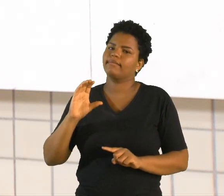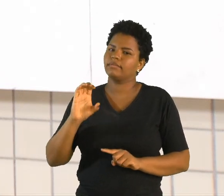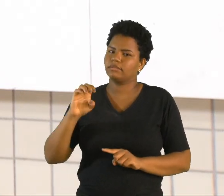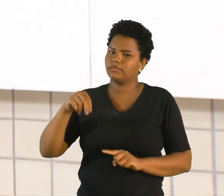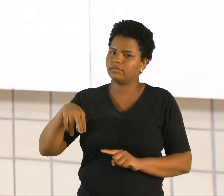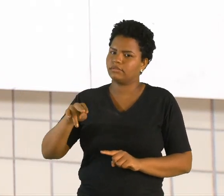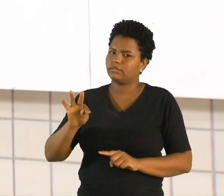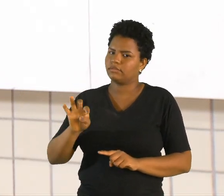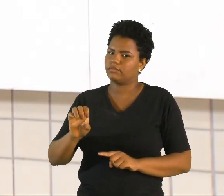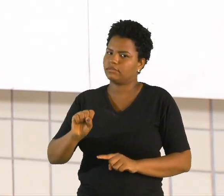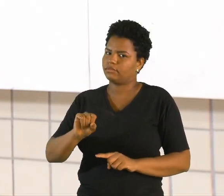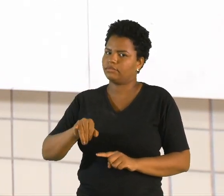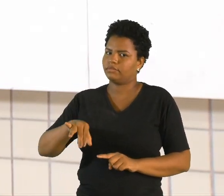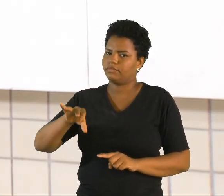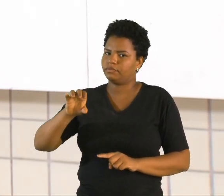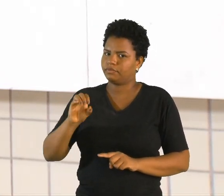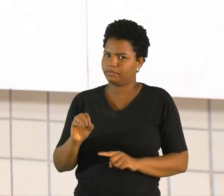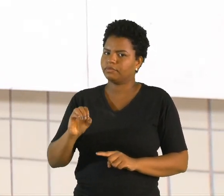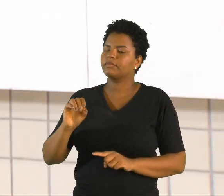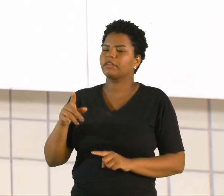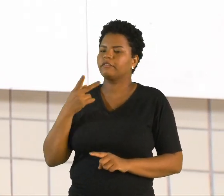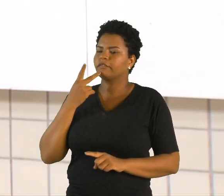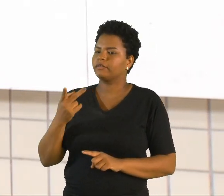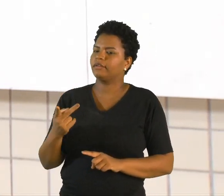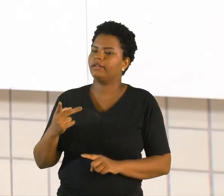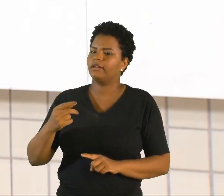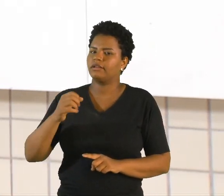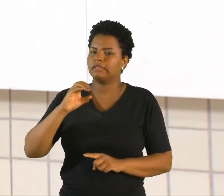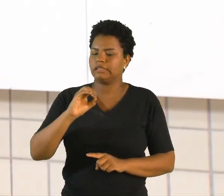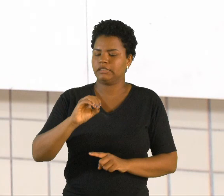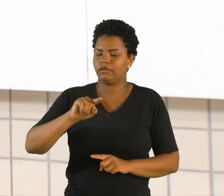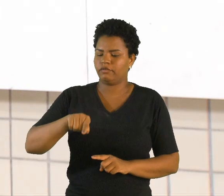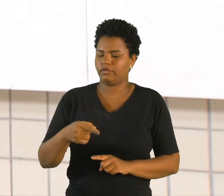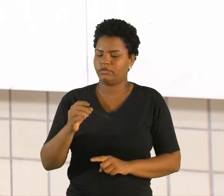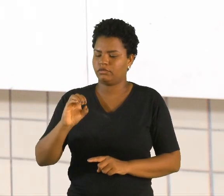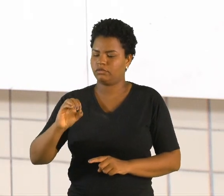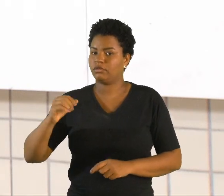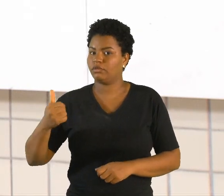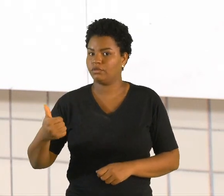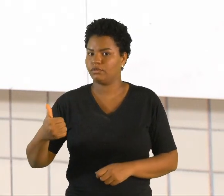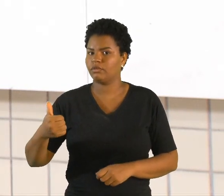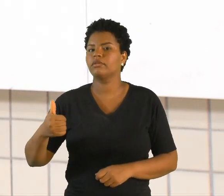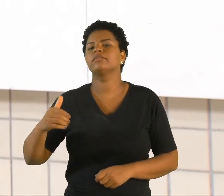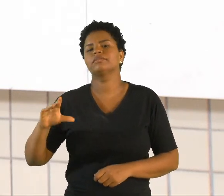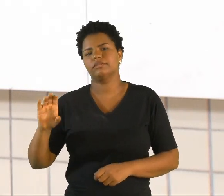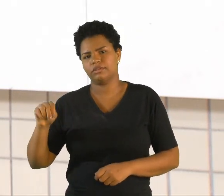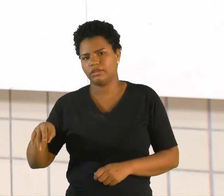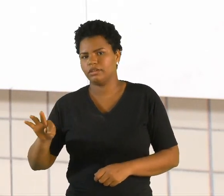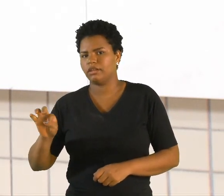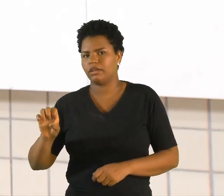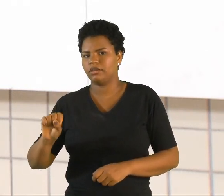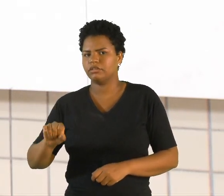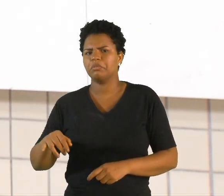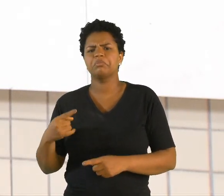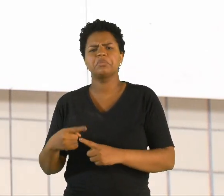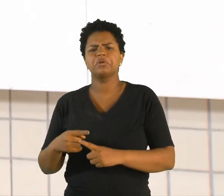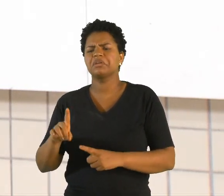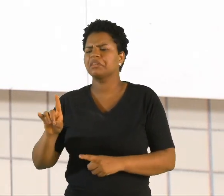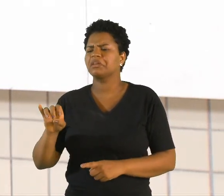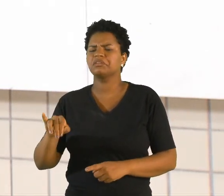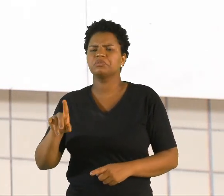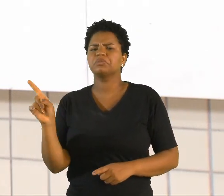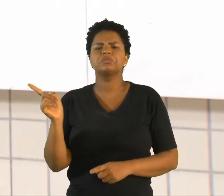beleza, pessoal? Eu falo o número, ó, 0,01 centésimo. Por que centésimo e não décimo,